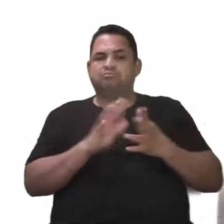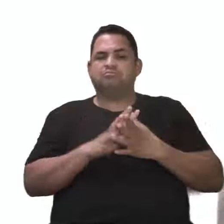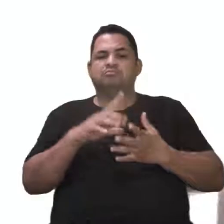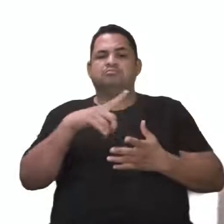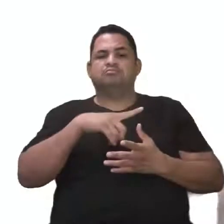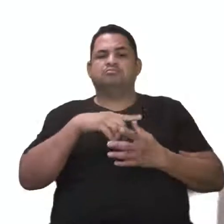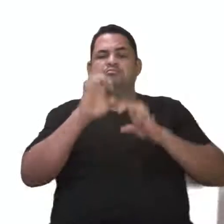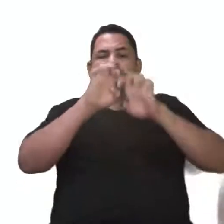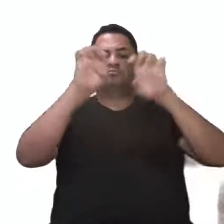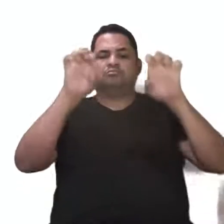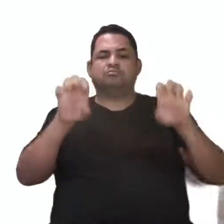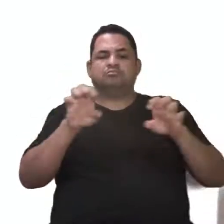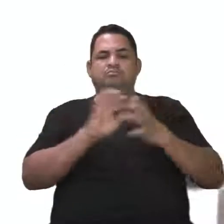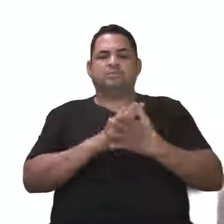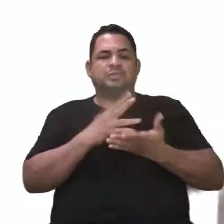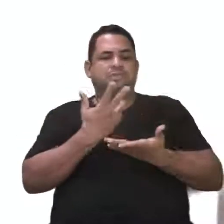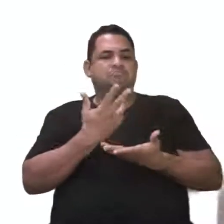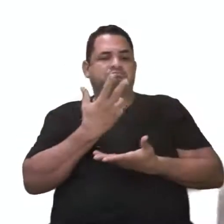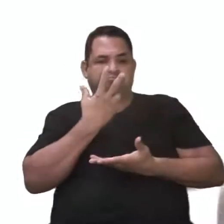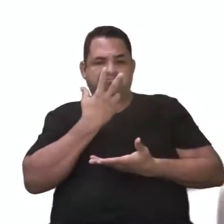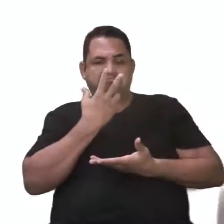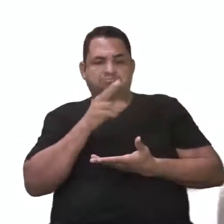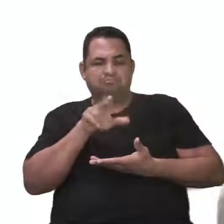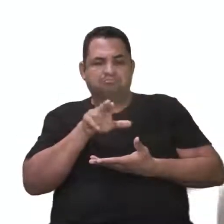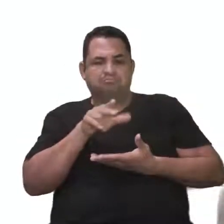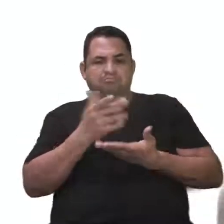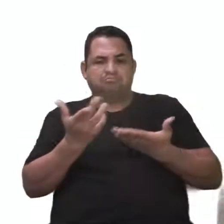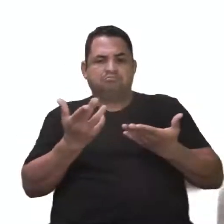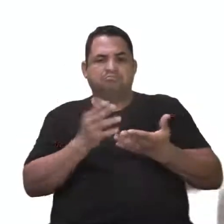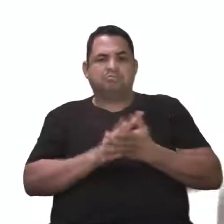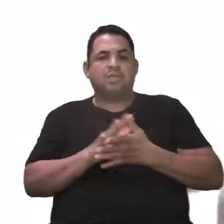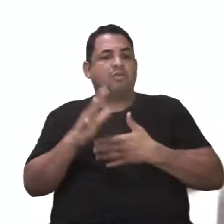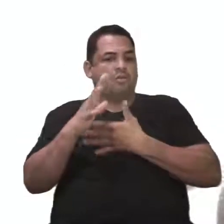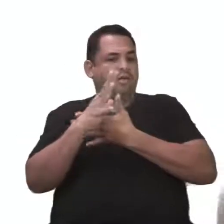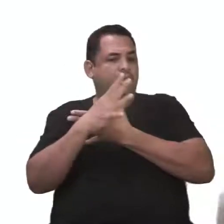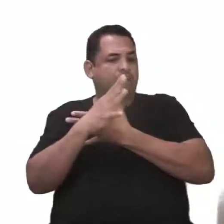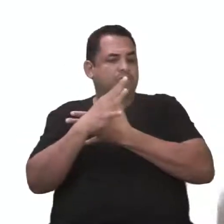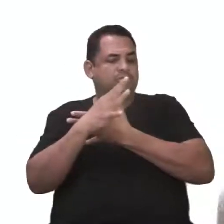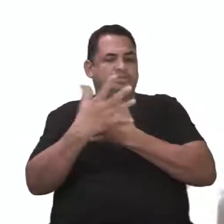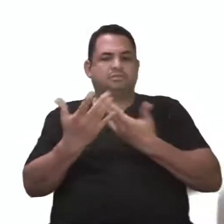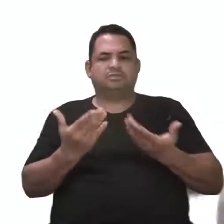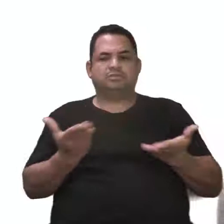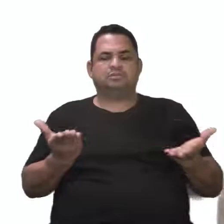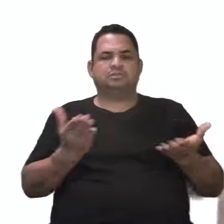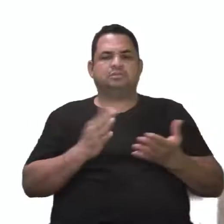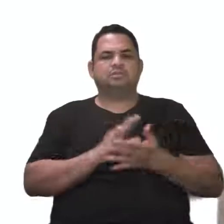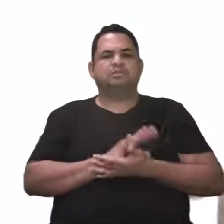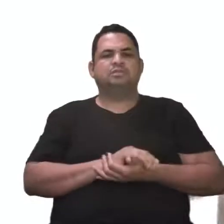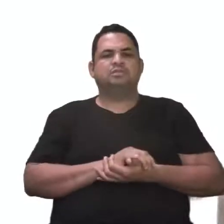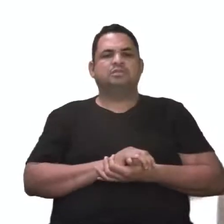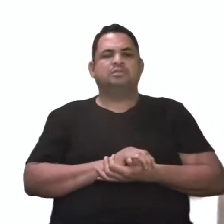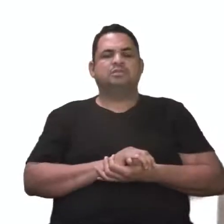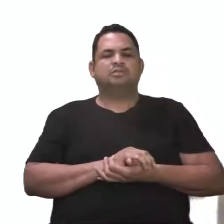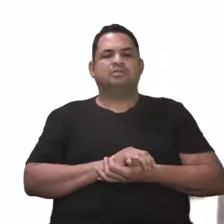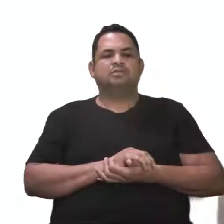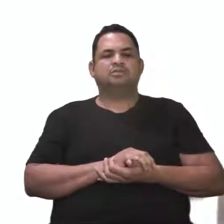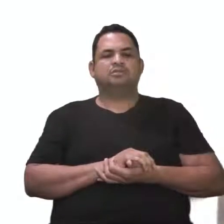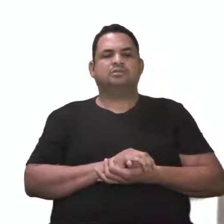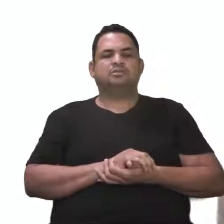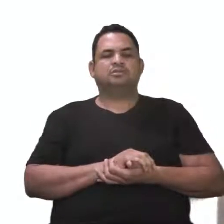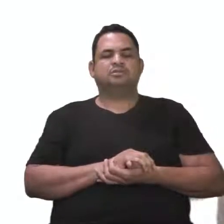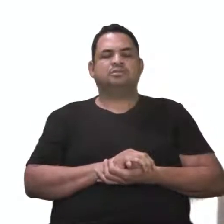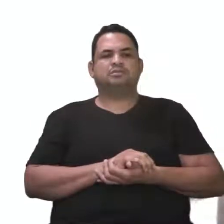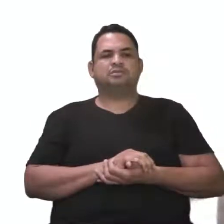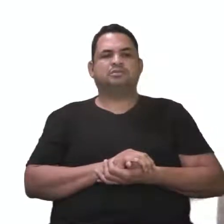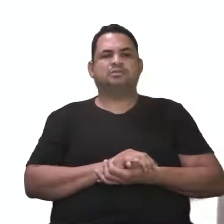têm estruturas semelhantes, que no caso são as asas. Porém, contudo, todavia, a gente sabe,